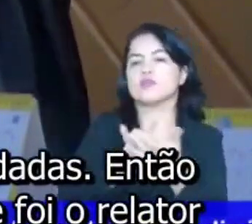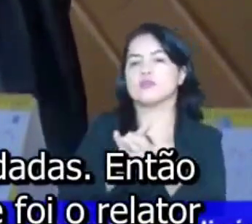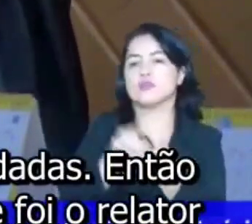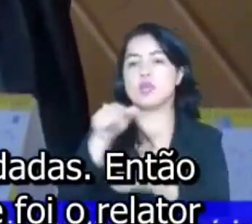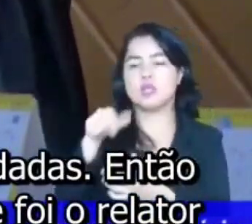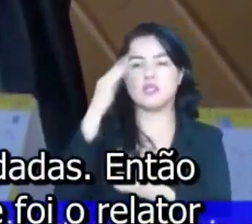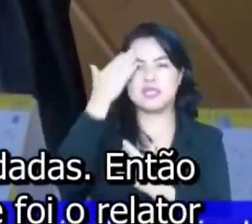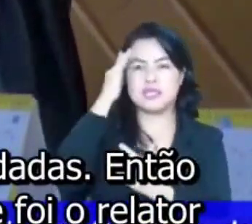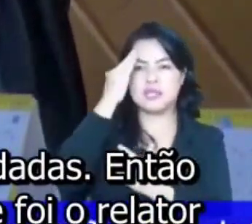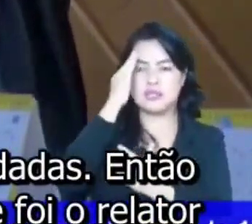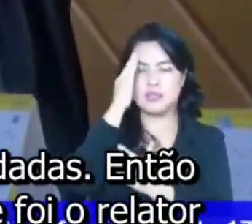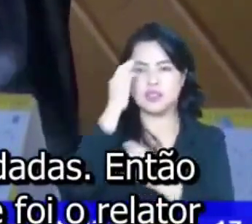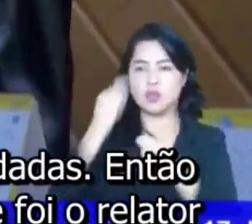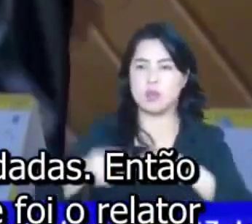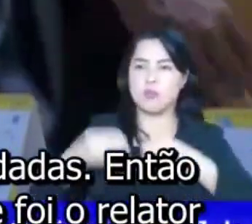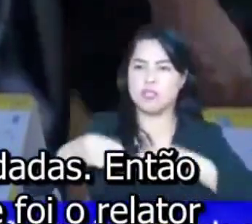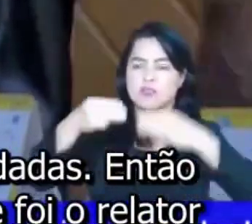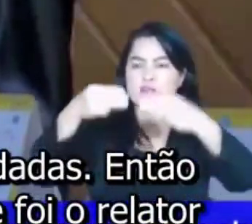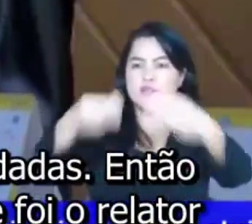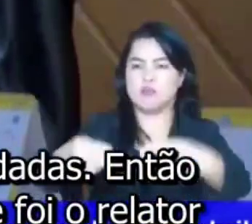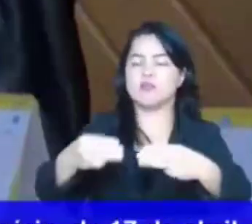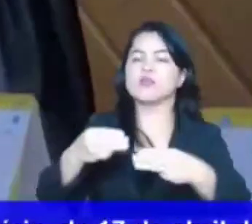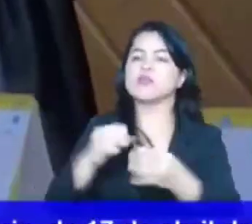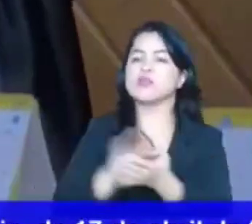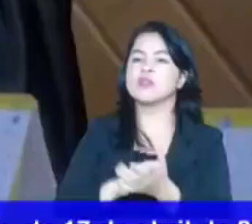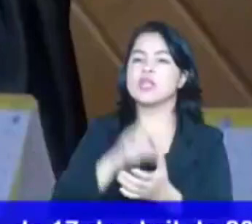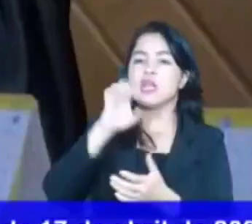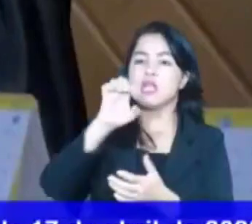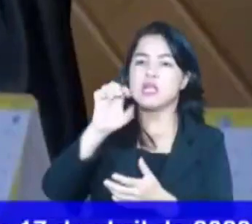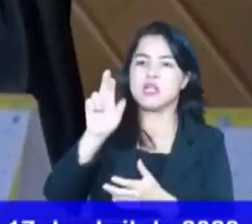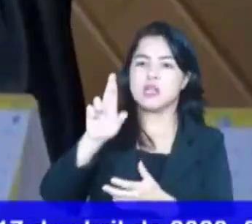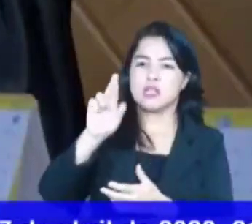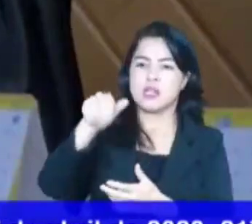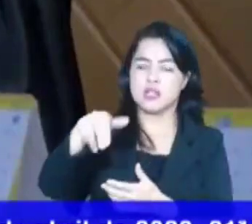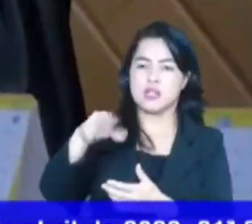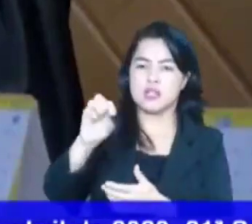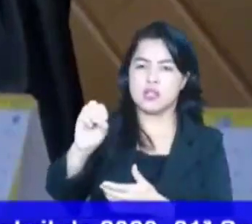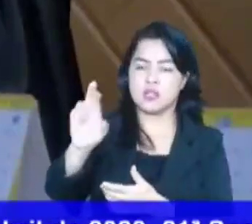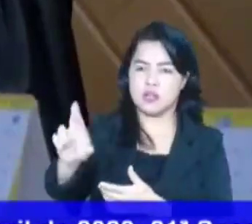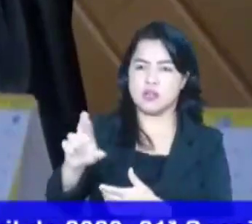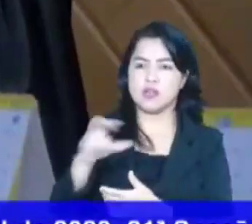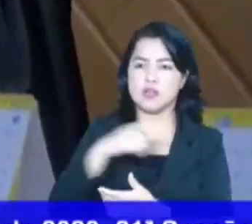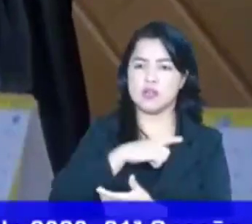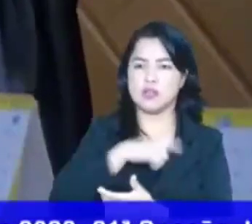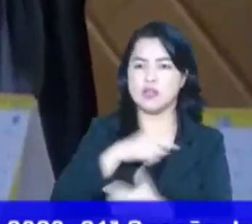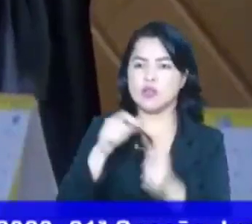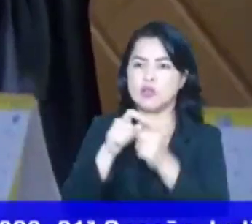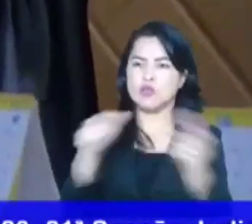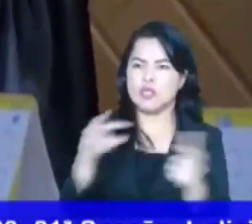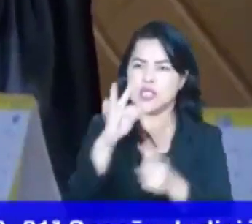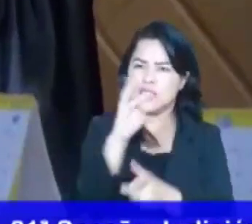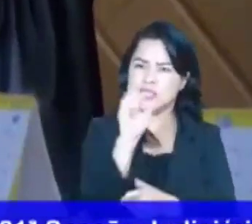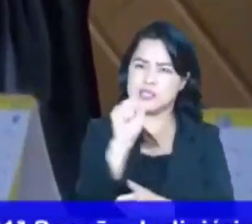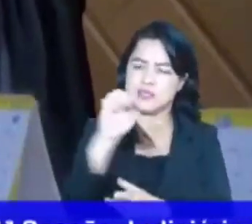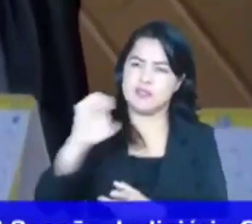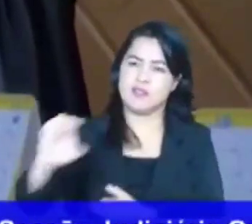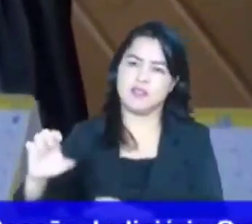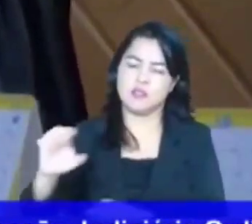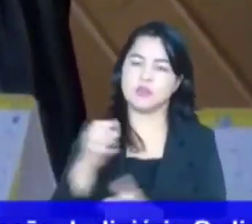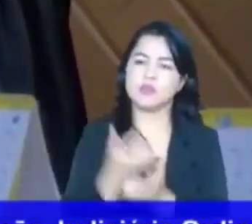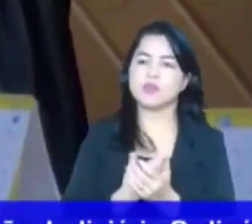do ministro Herman Benjamin, que foi o relator, no âmbito do TSE. Por outro